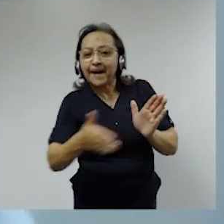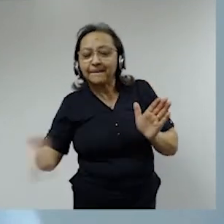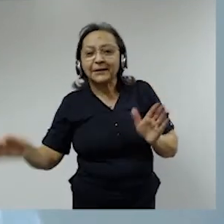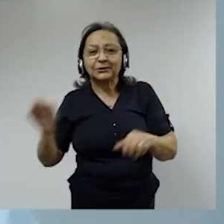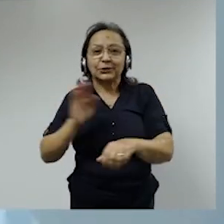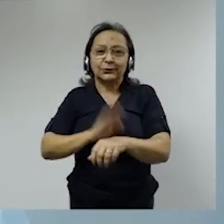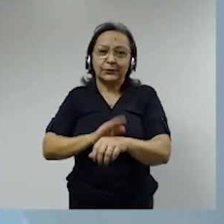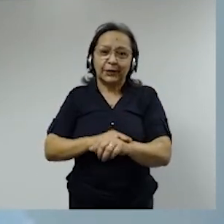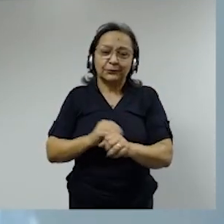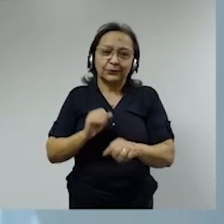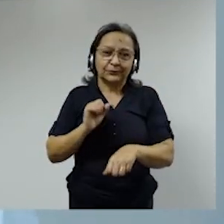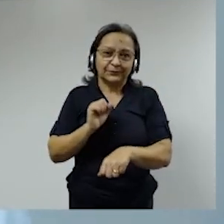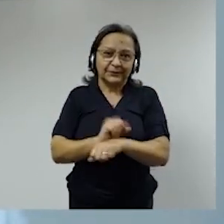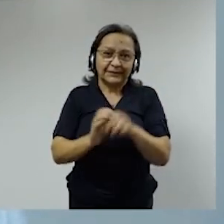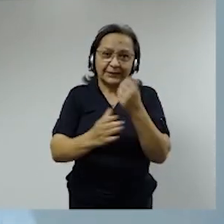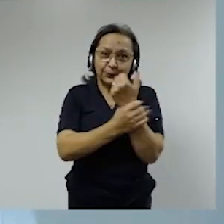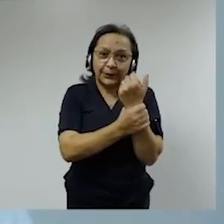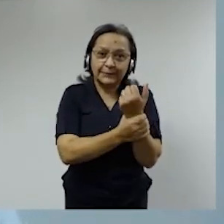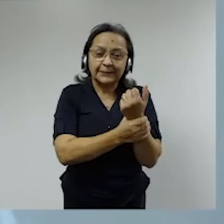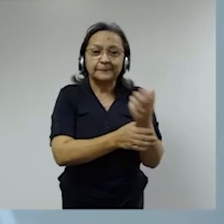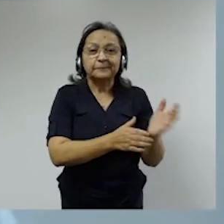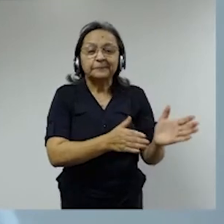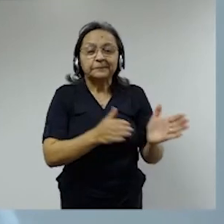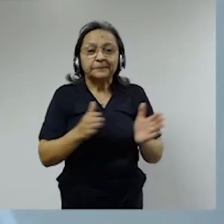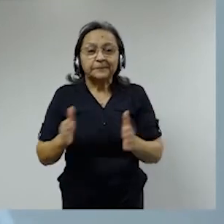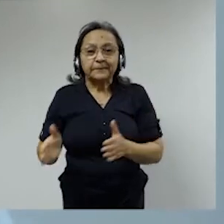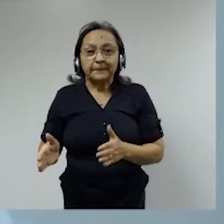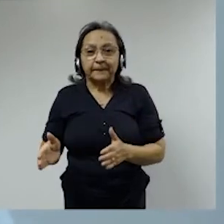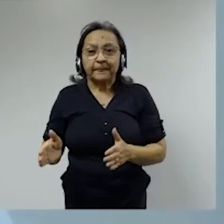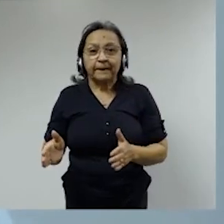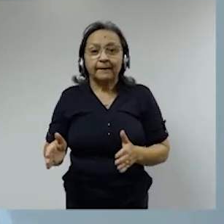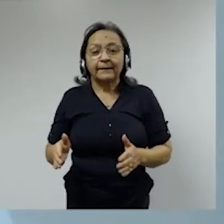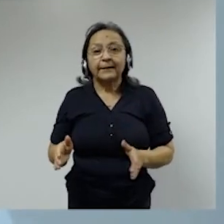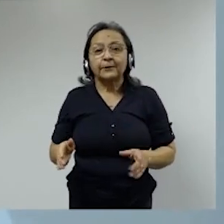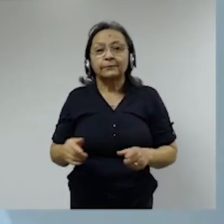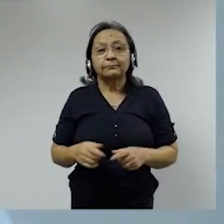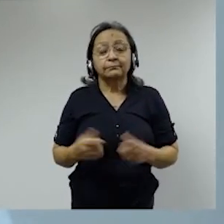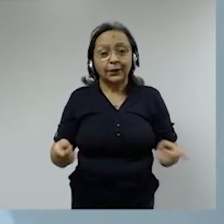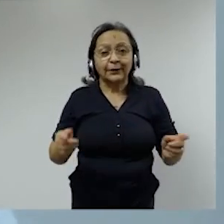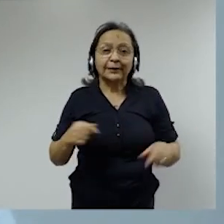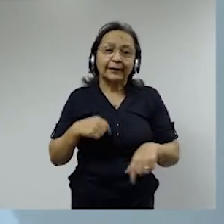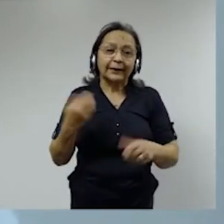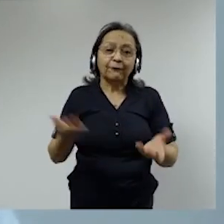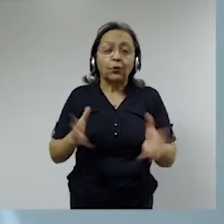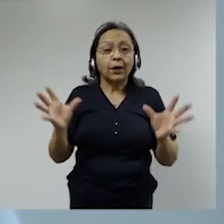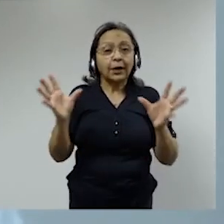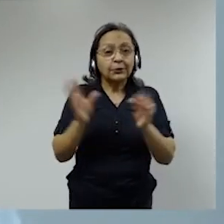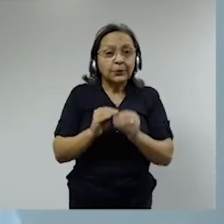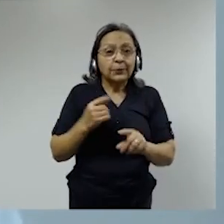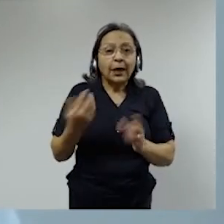de estabilidade. Para concluir, diante do curto tempo,